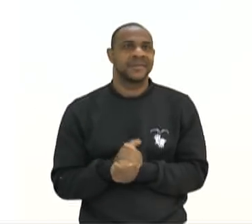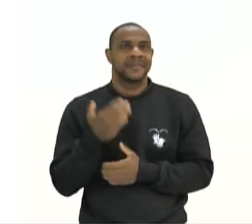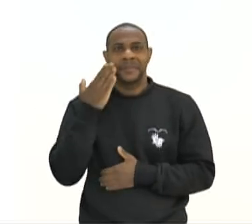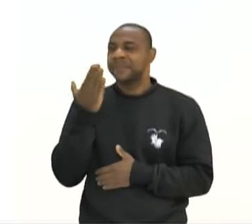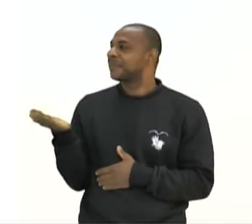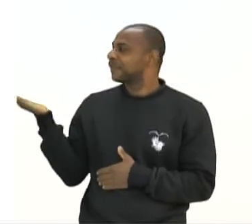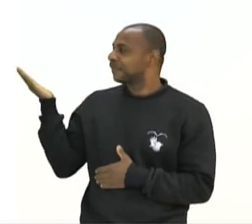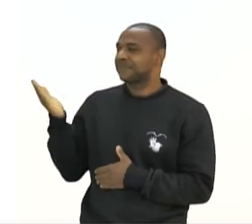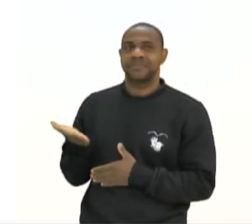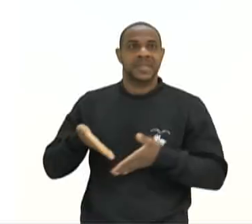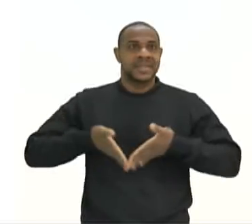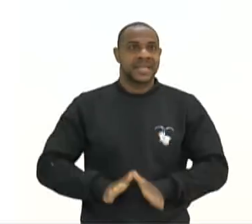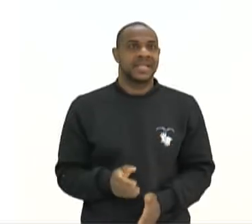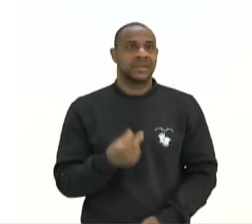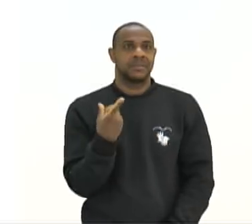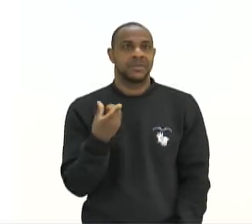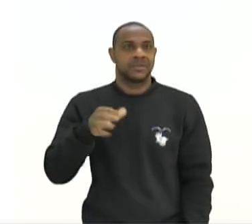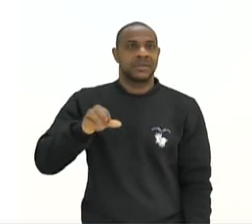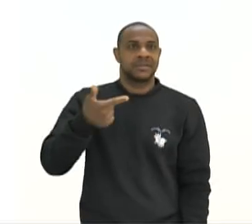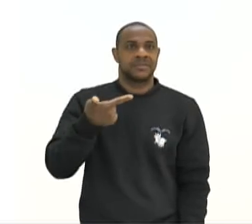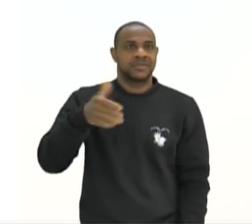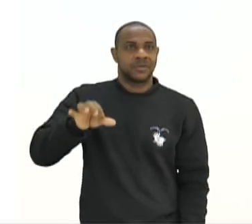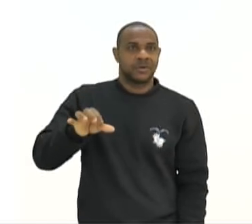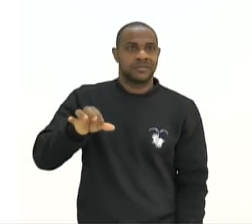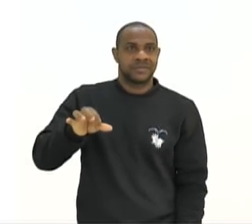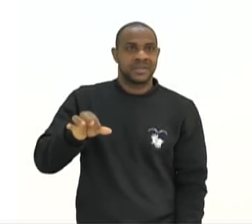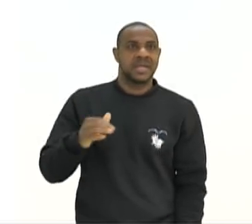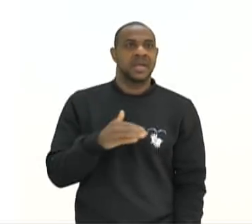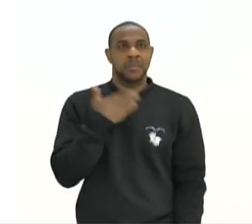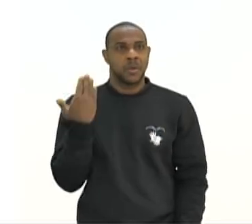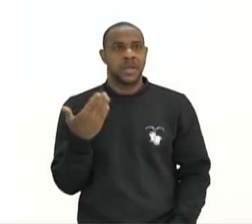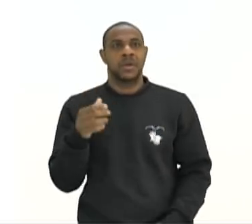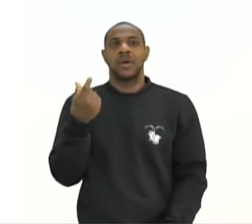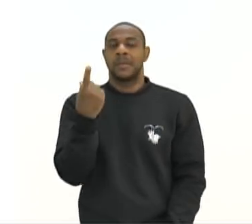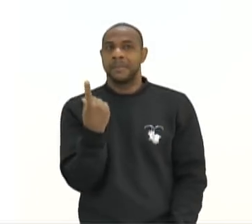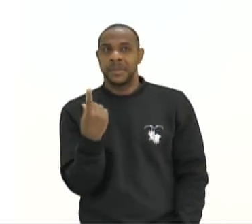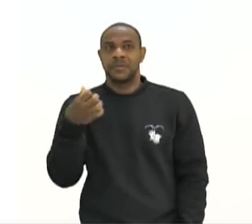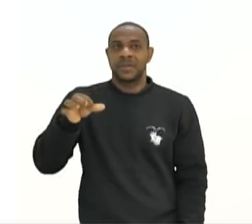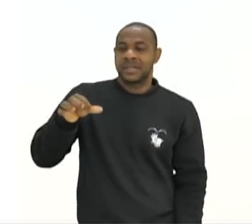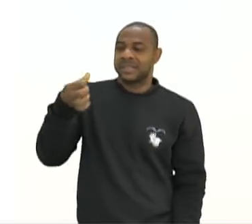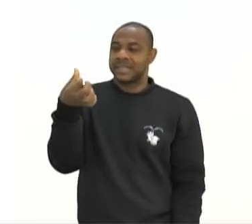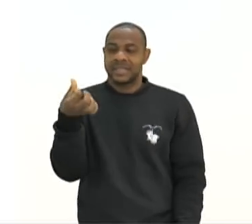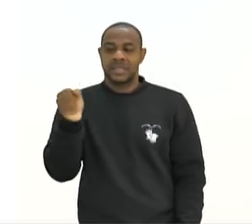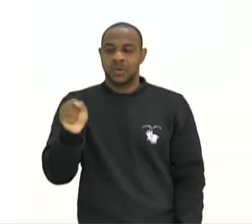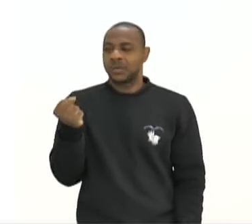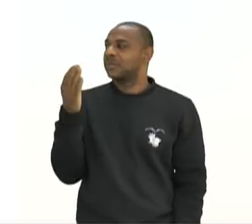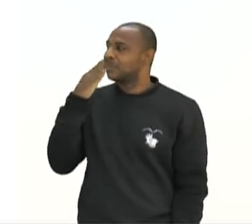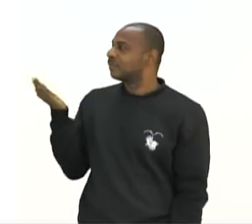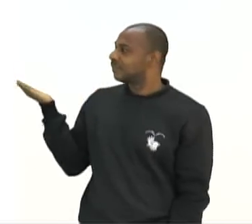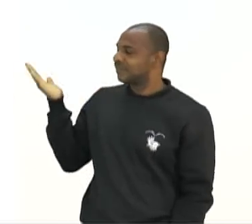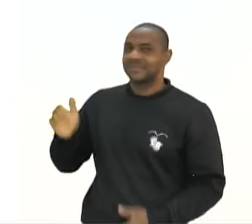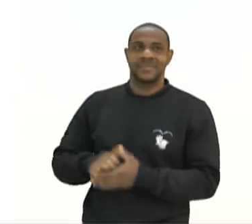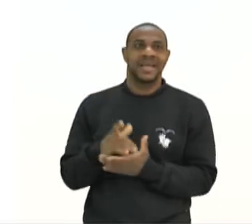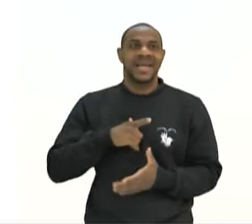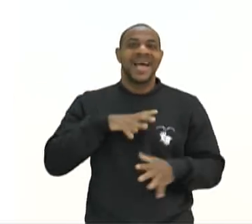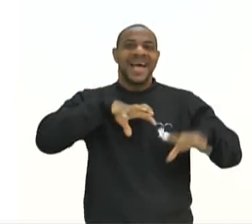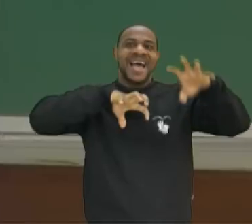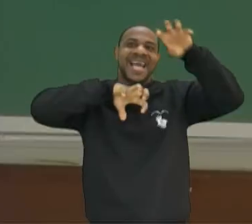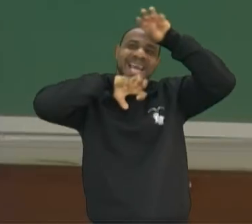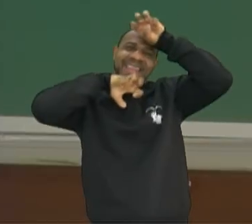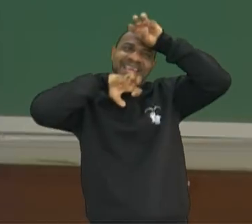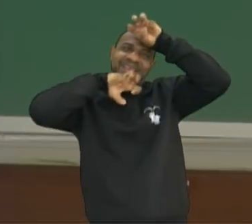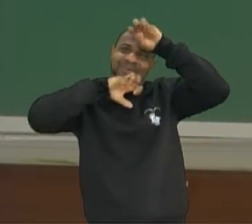1929, 1968. E também aqui nós temos uma caricatura dessa celebridade,